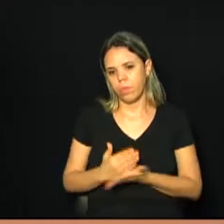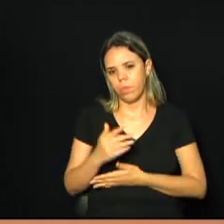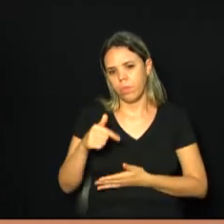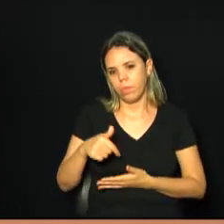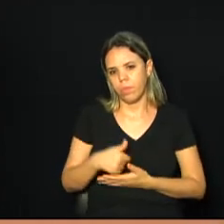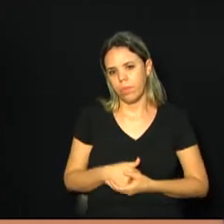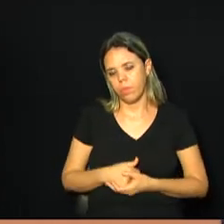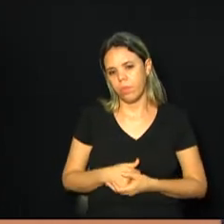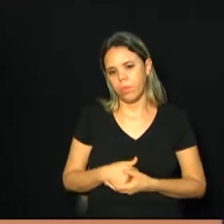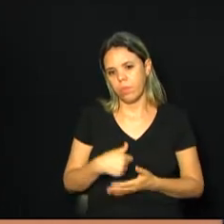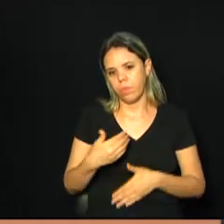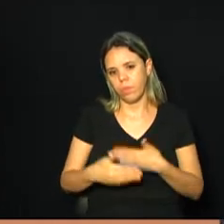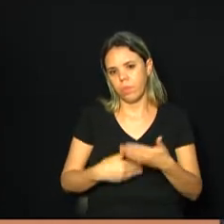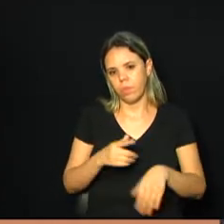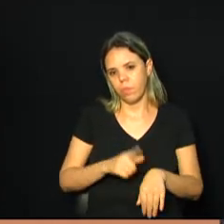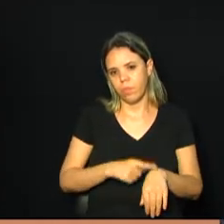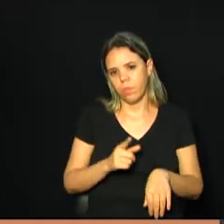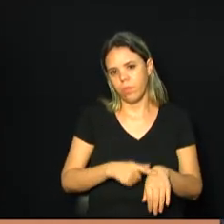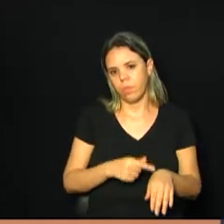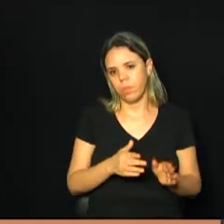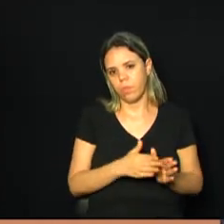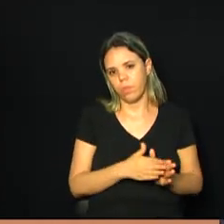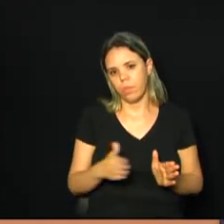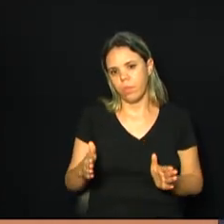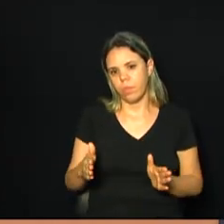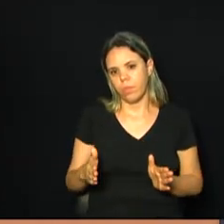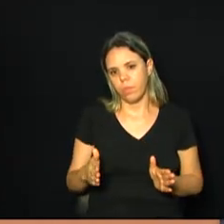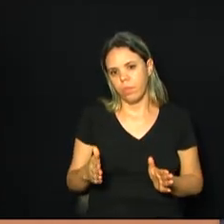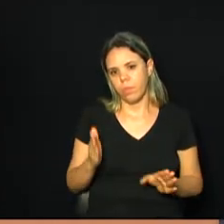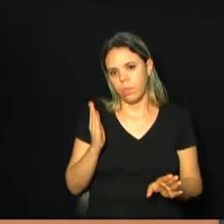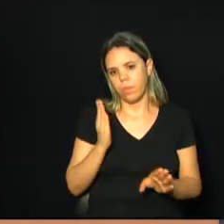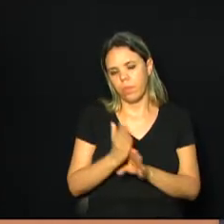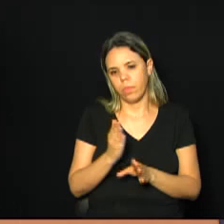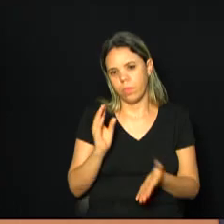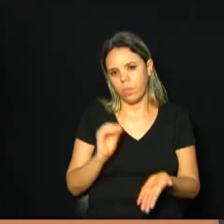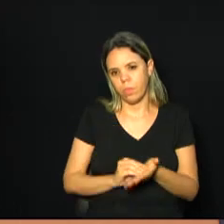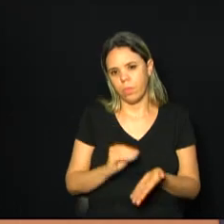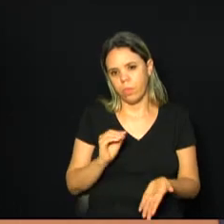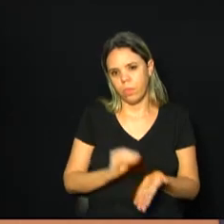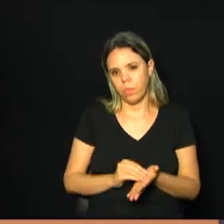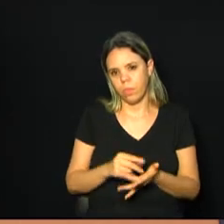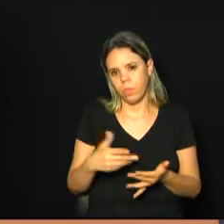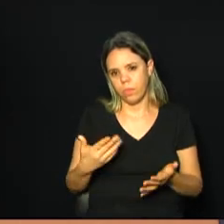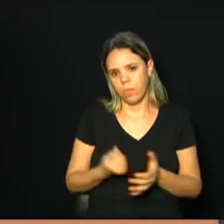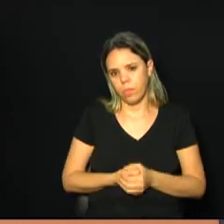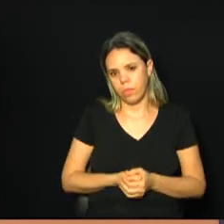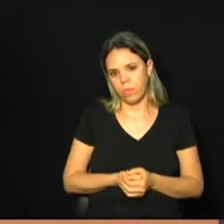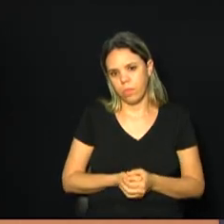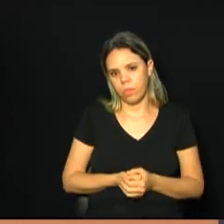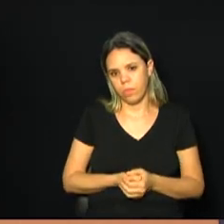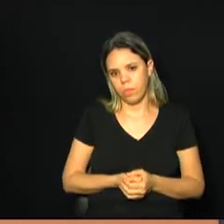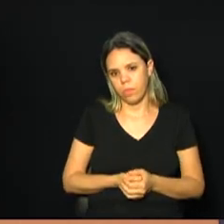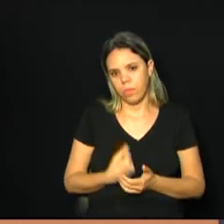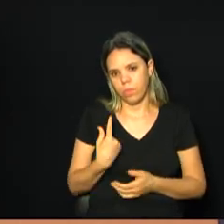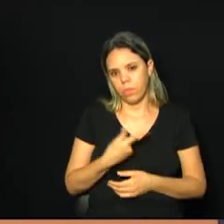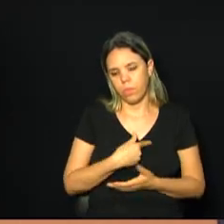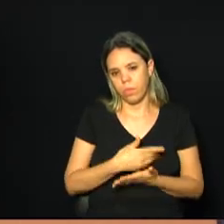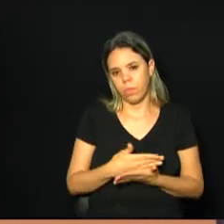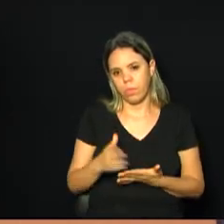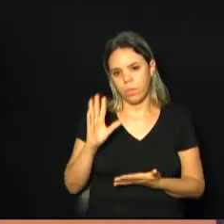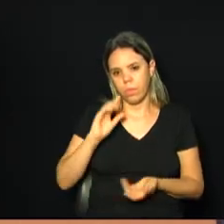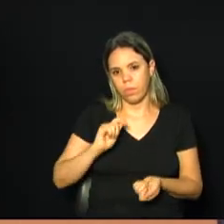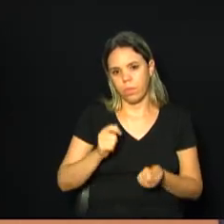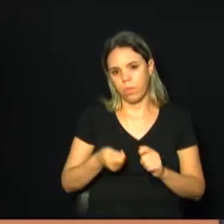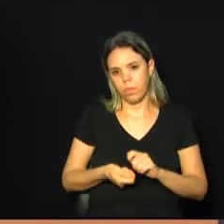e, com o decorrer do tempo, a gente vai achando que ela está faltando alguma coisa. E a gente começa a se